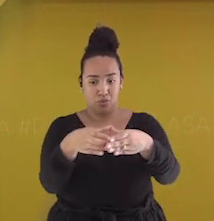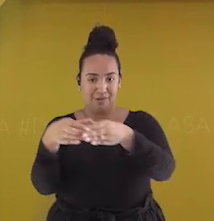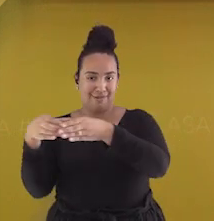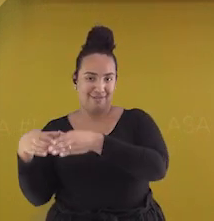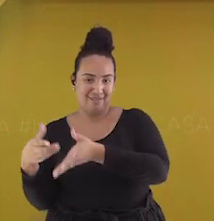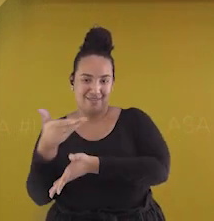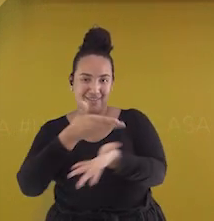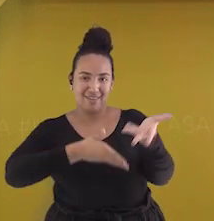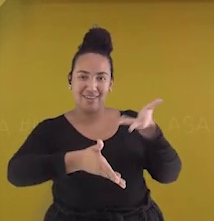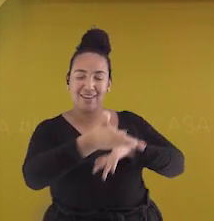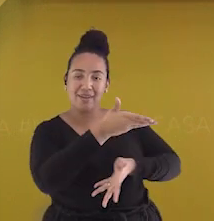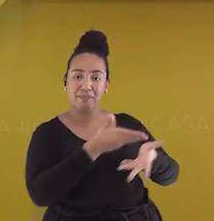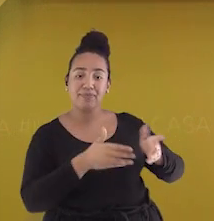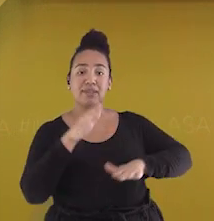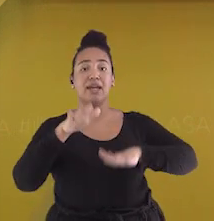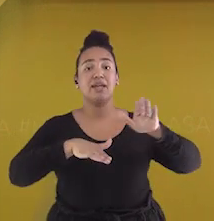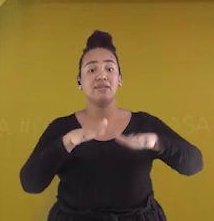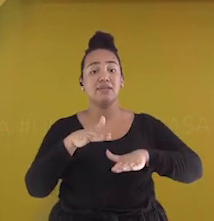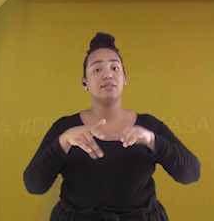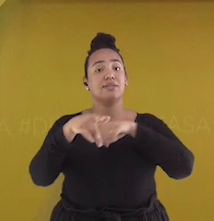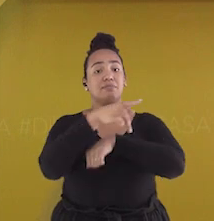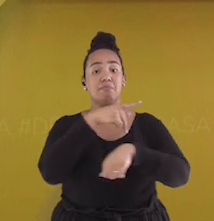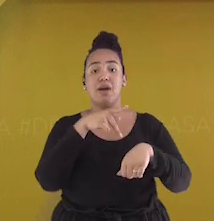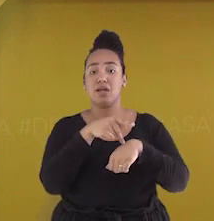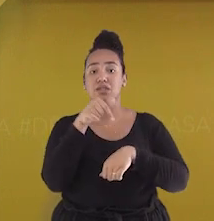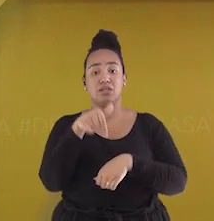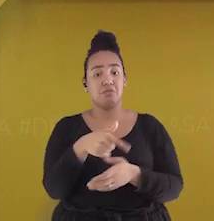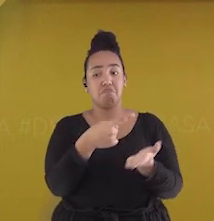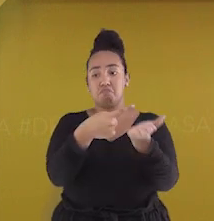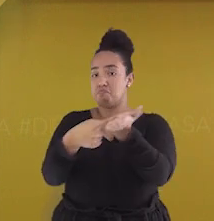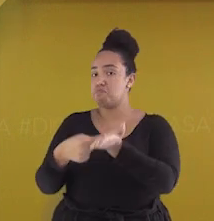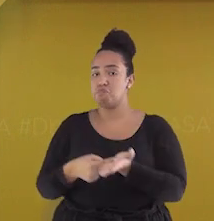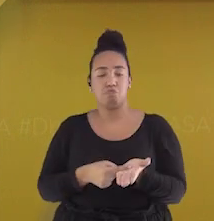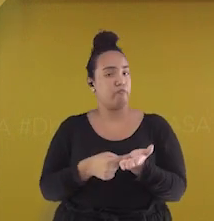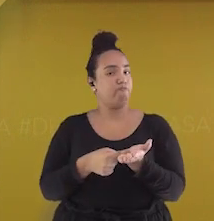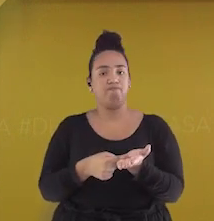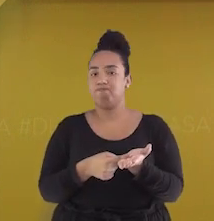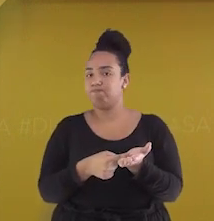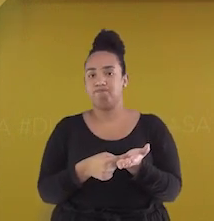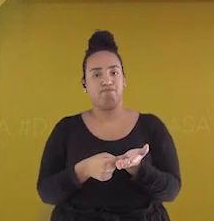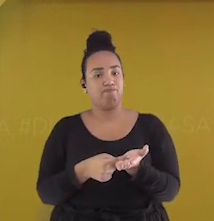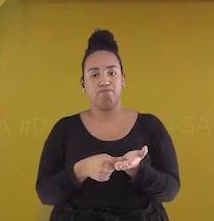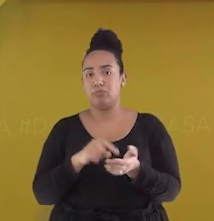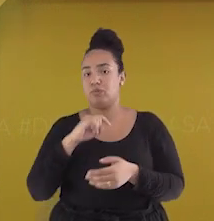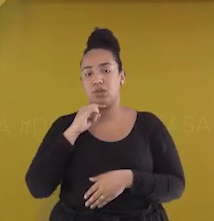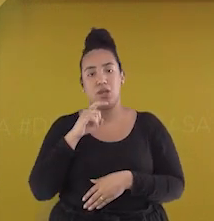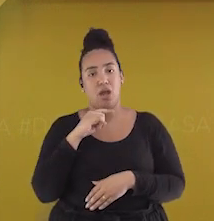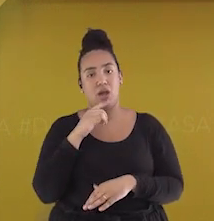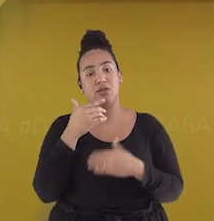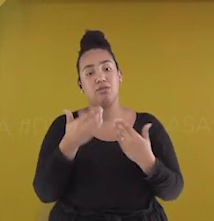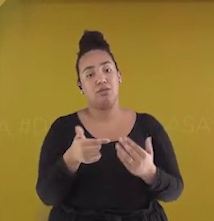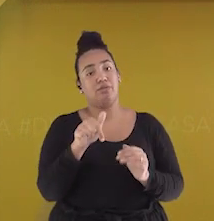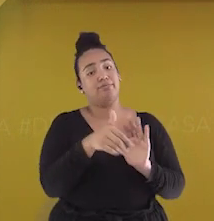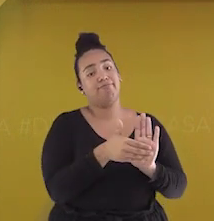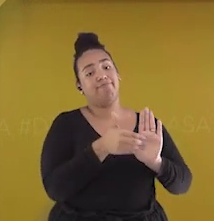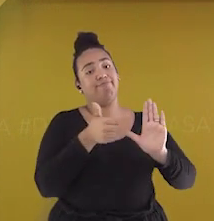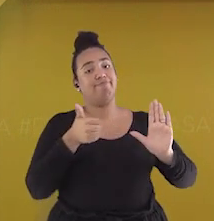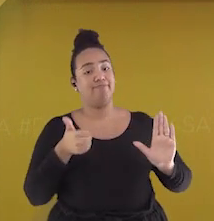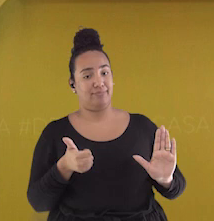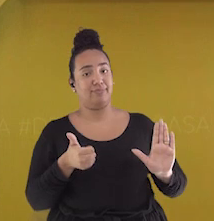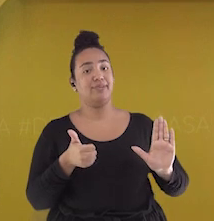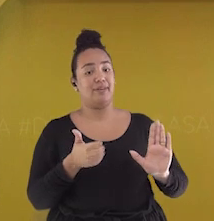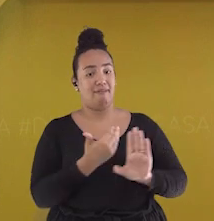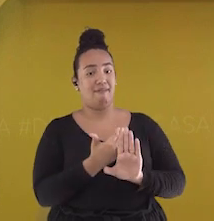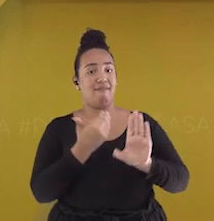e muitas vezes existem países que não participam desses acordos, ficando assim